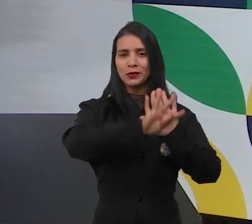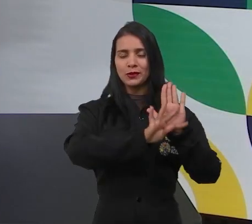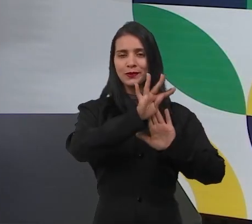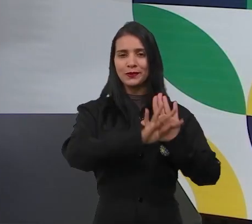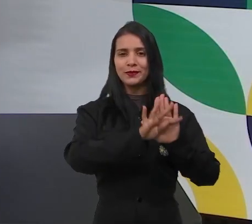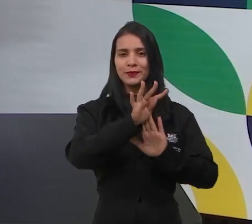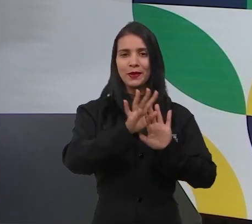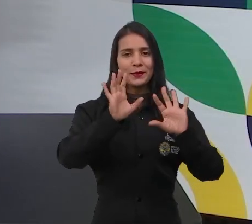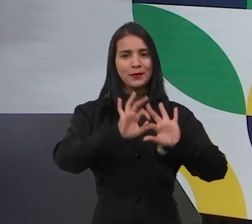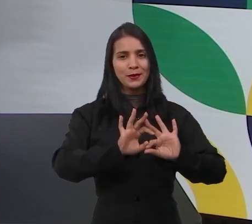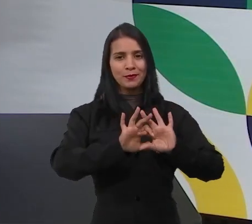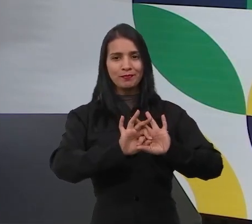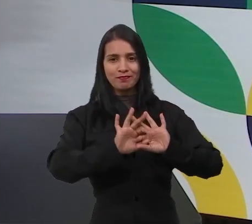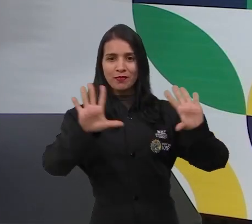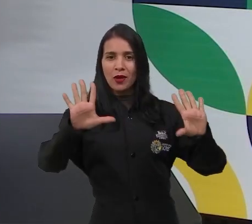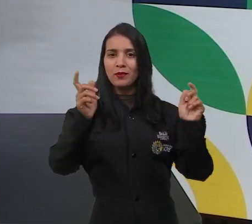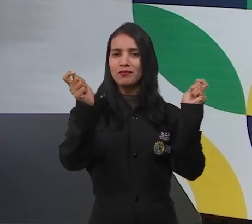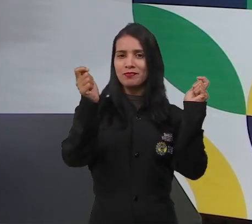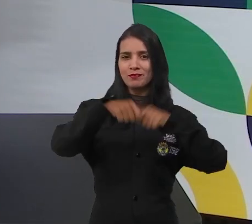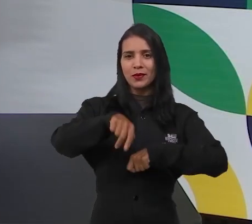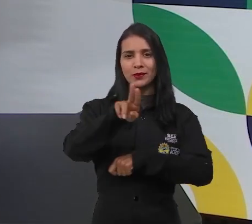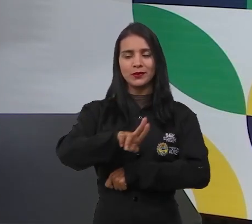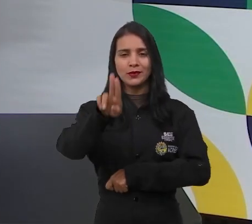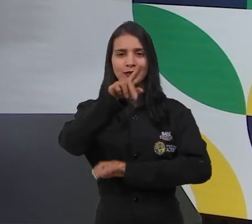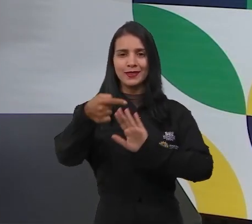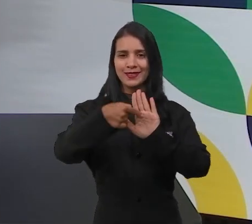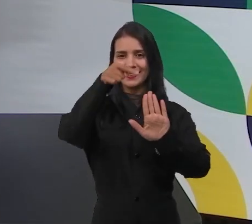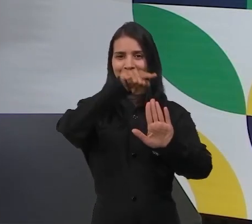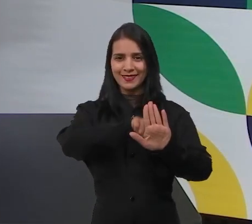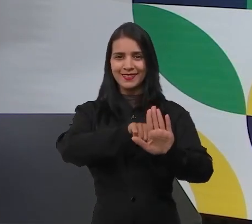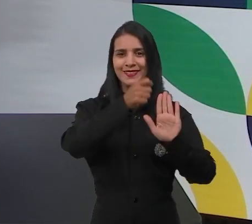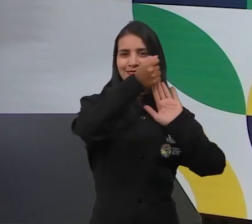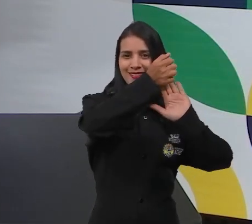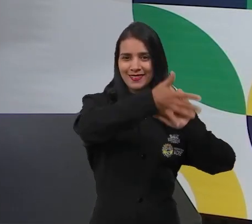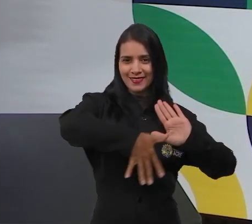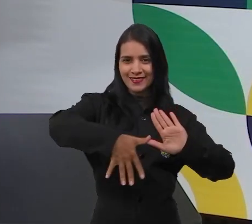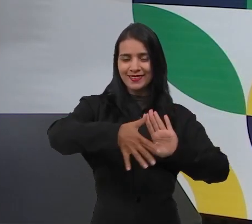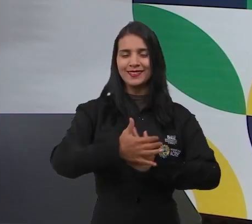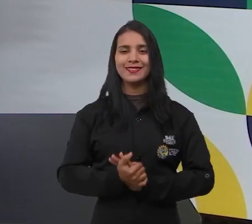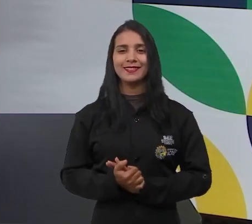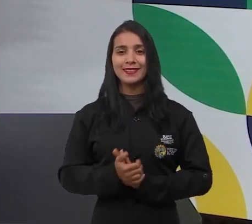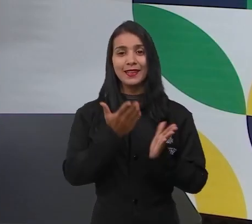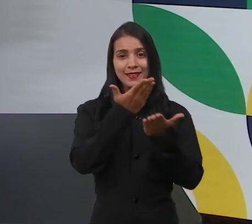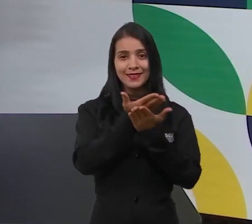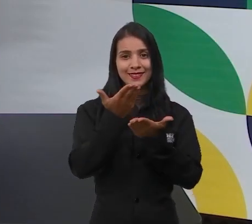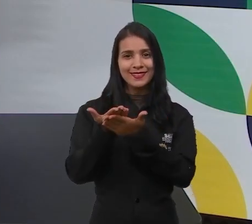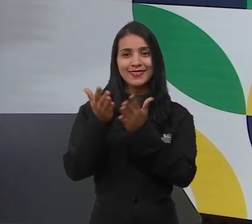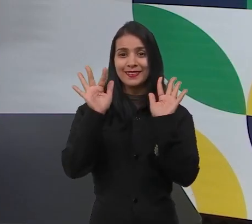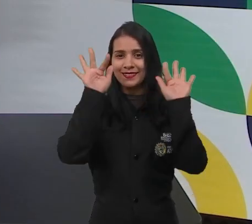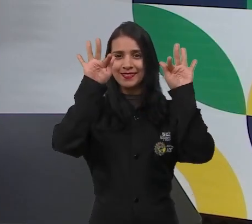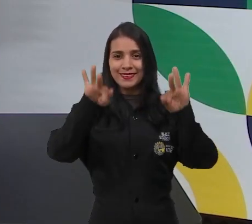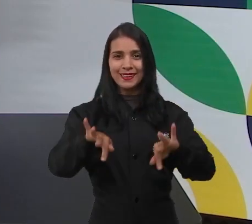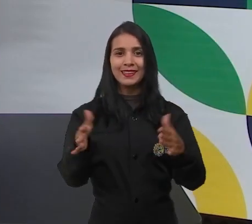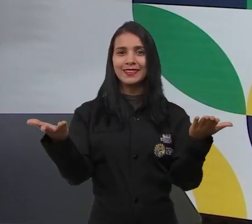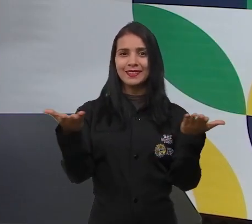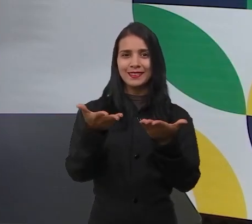que permite utilizar essa retórica e essas figuras. Então é isso, pessoal. Chegamos ao final de mais